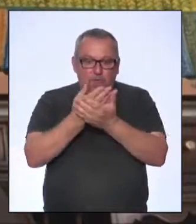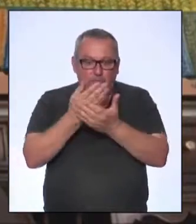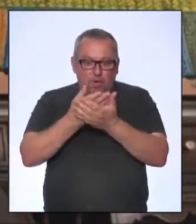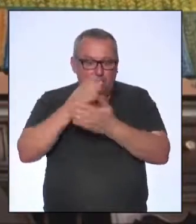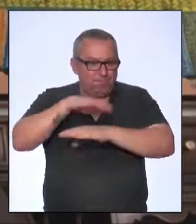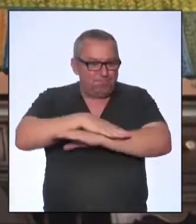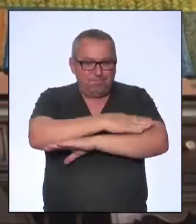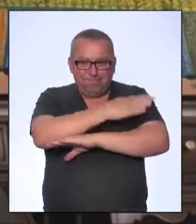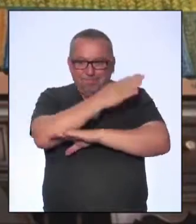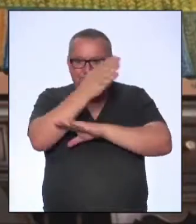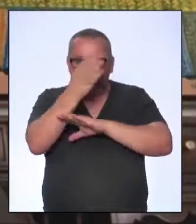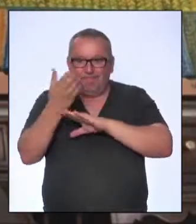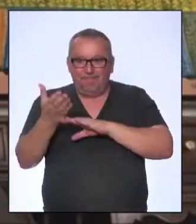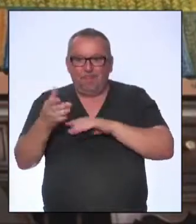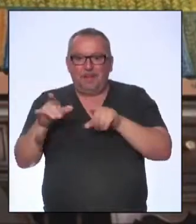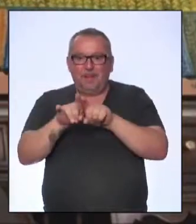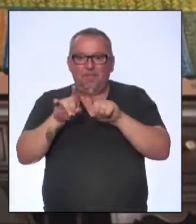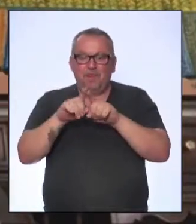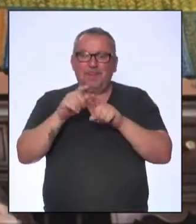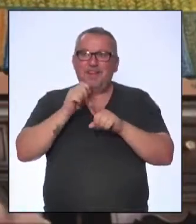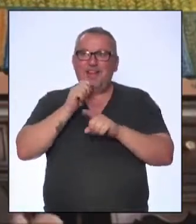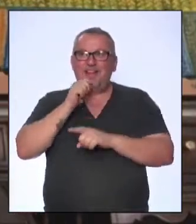que pareça, ainda causa